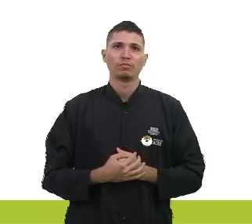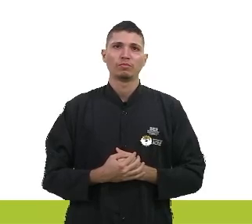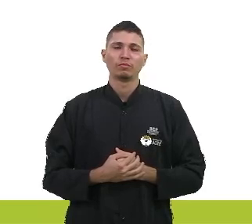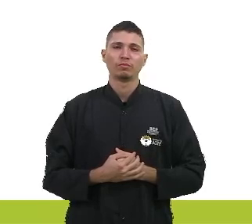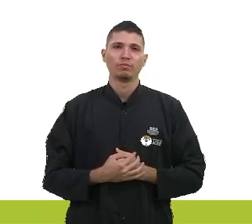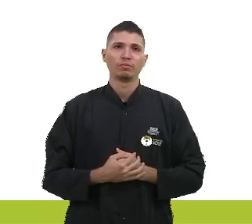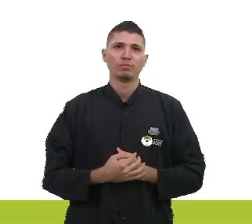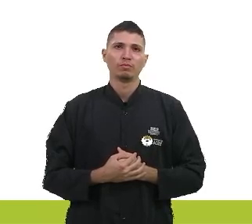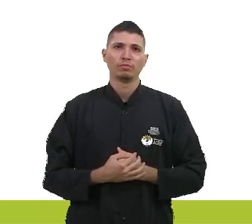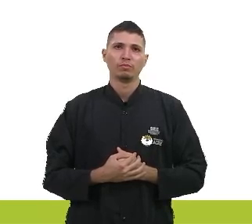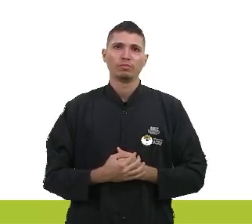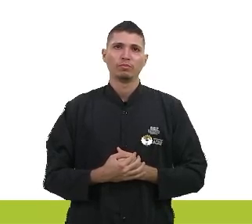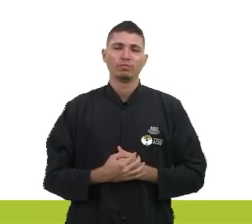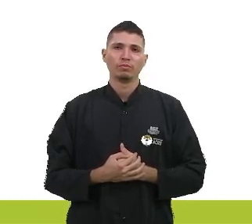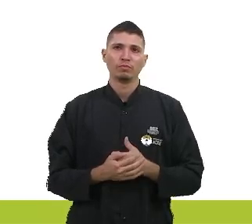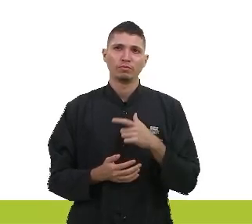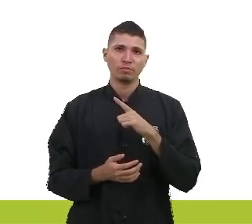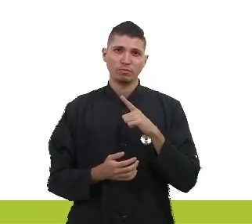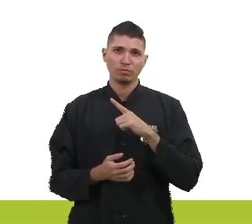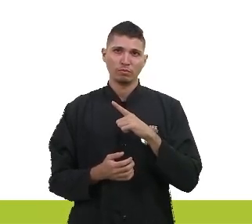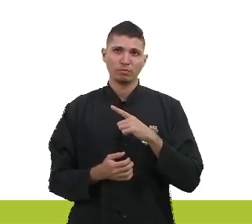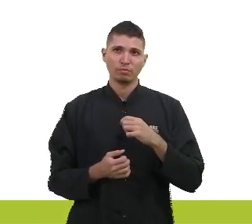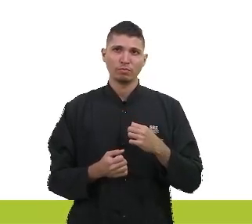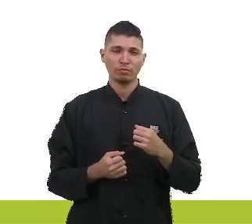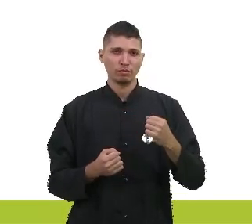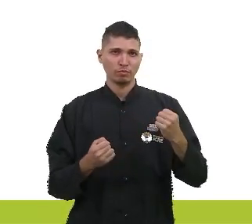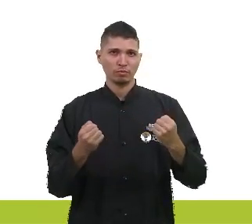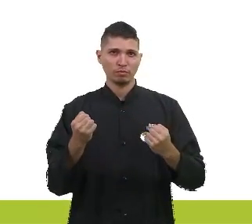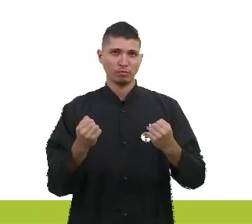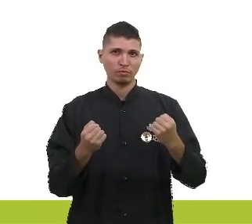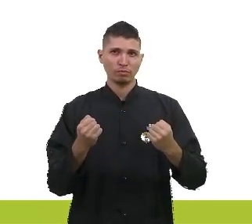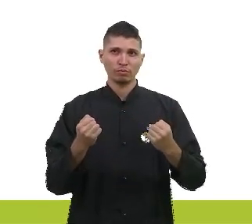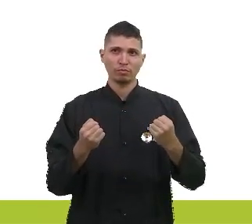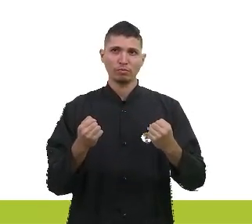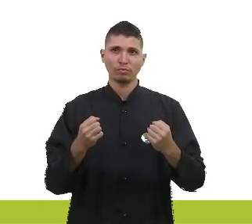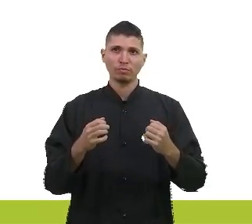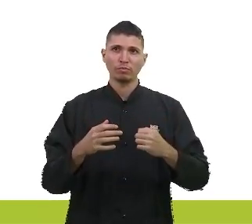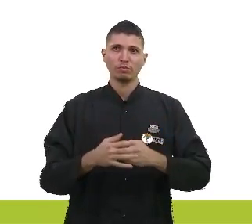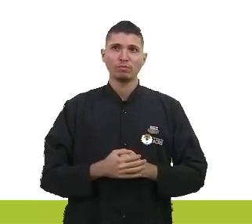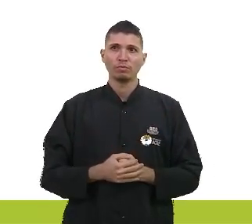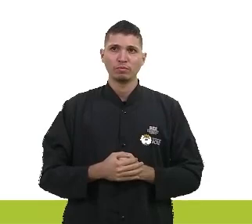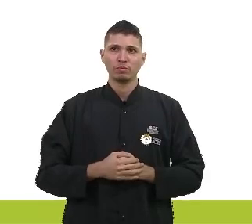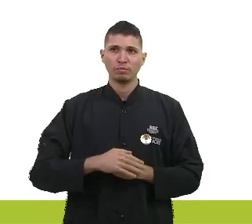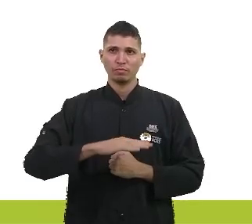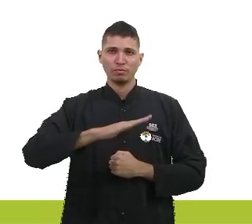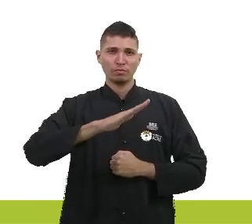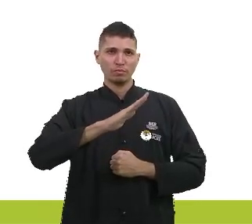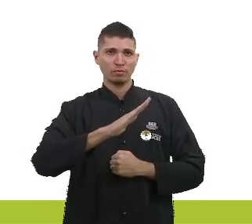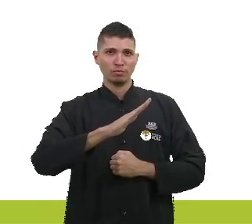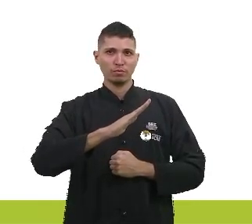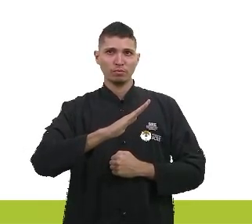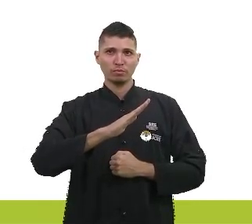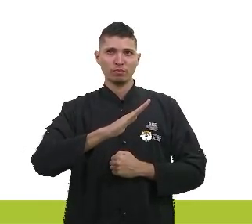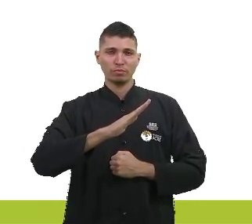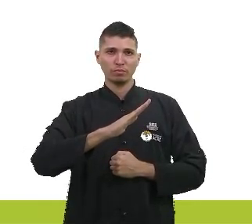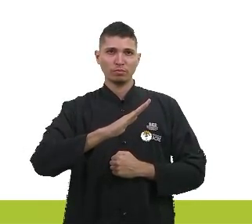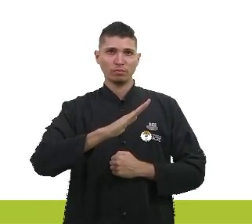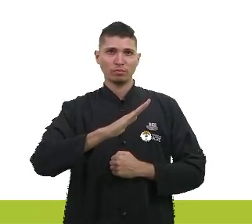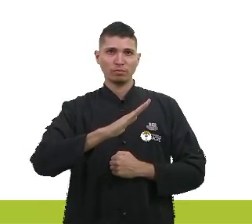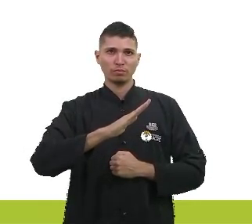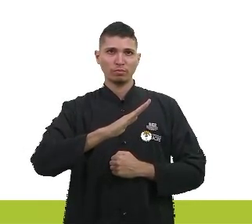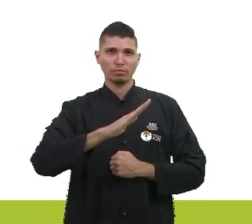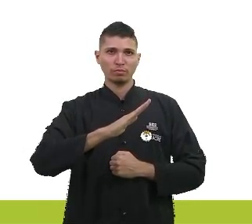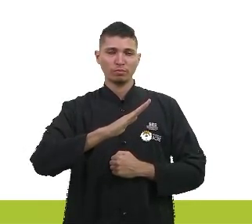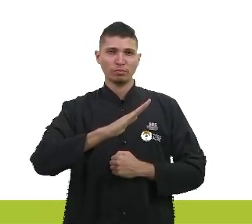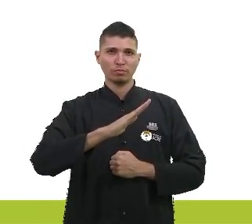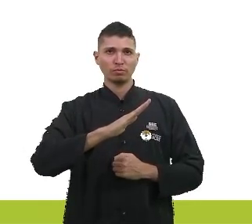eu tenho um carrinho, que ele está inclinado, e depois nós vamos soltar ele, nessa segunda